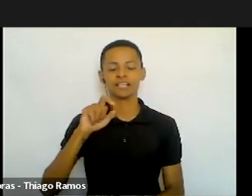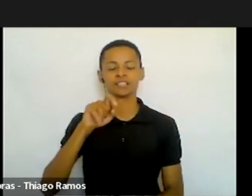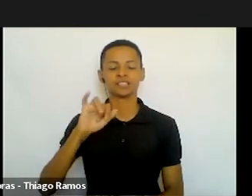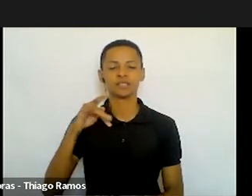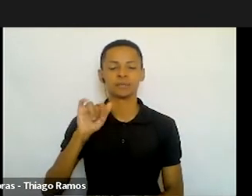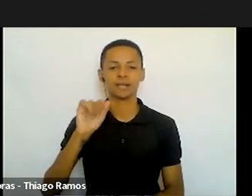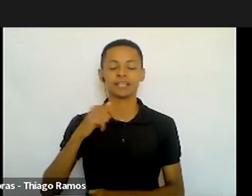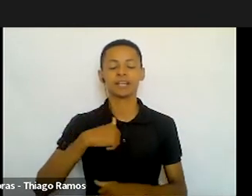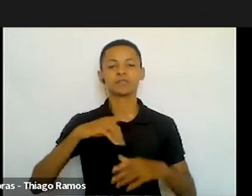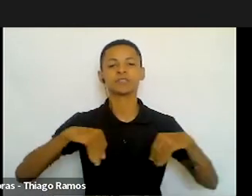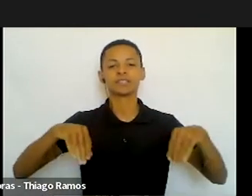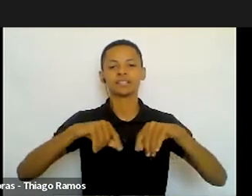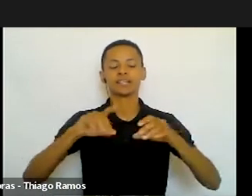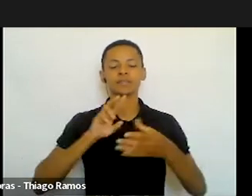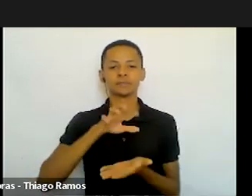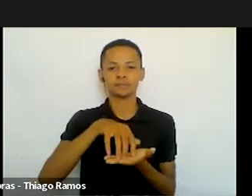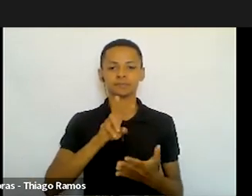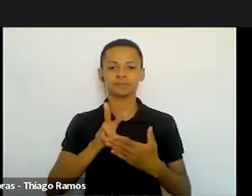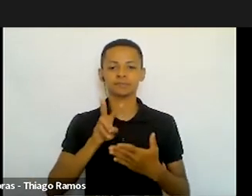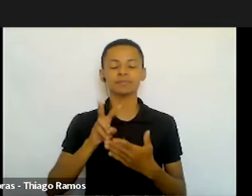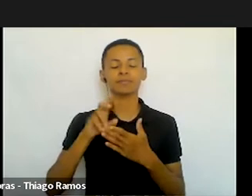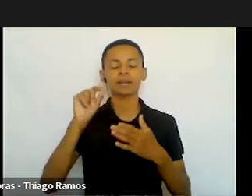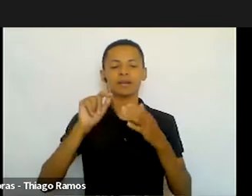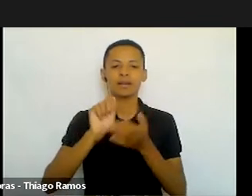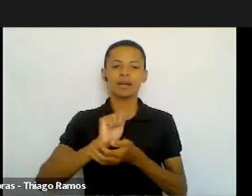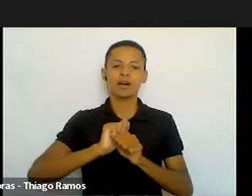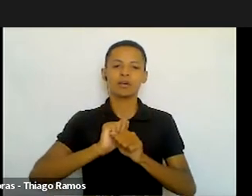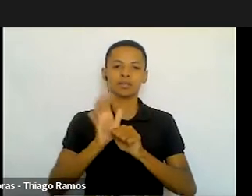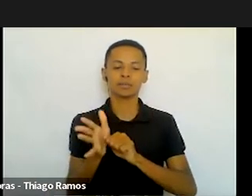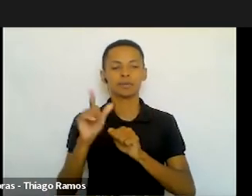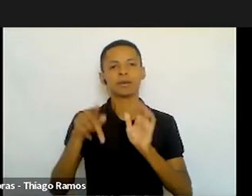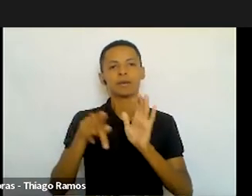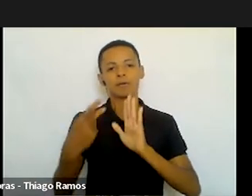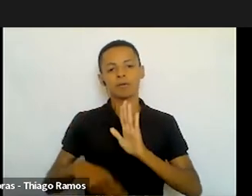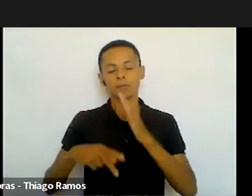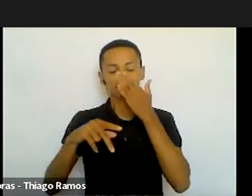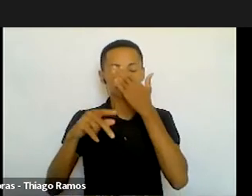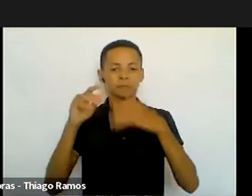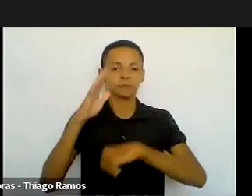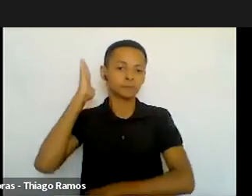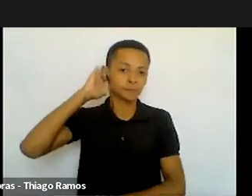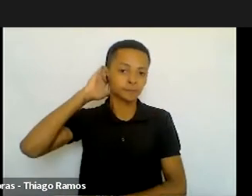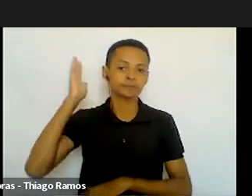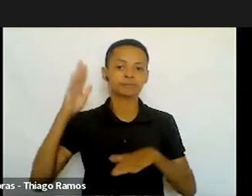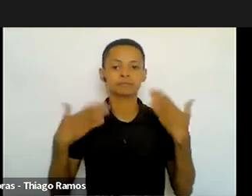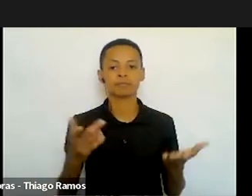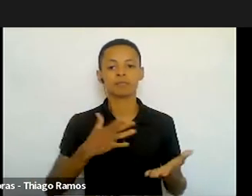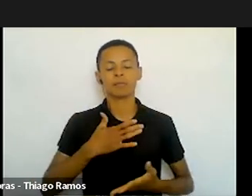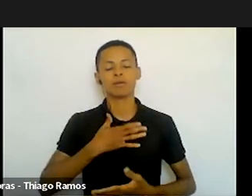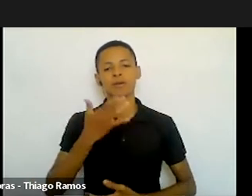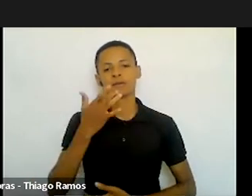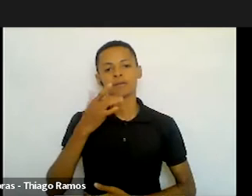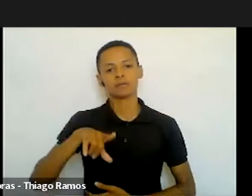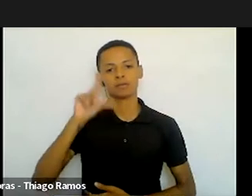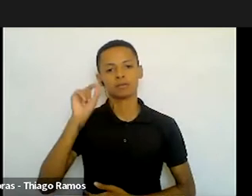Tipaia, no município de Altamira, no estado do Pará, aldeia Carimã. Primeiramente, é um privilégio estar aqui com